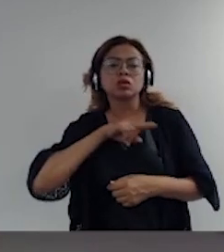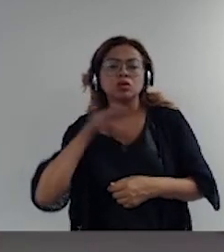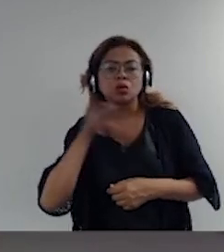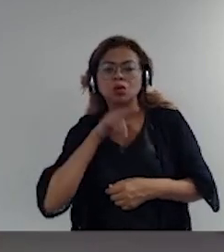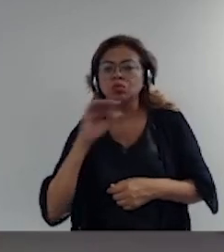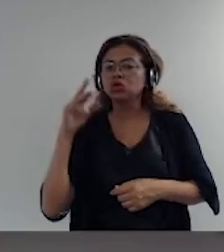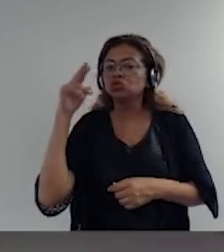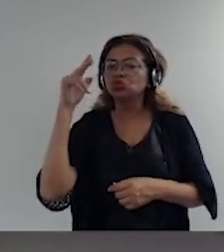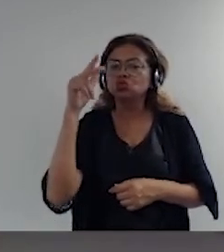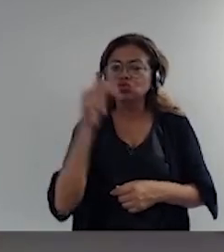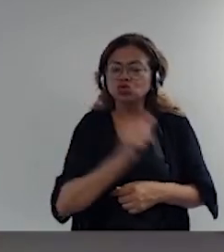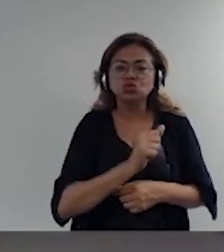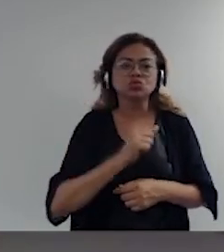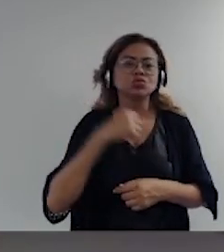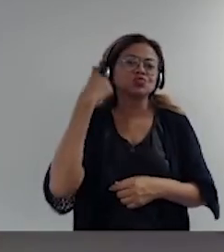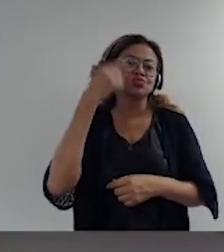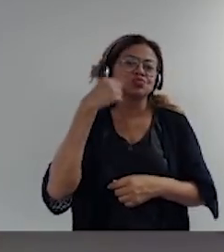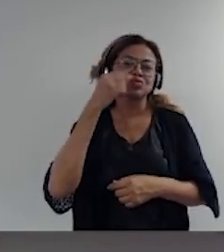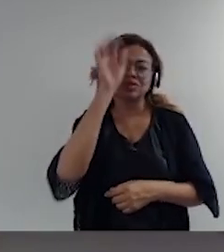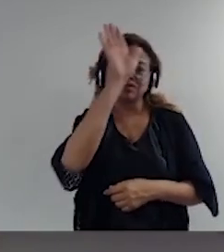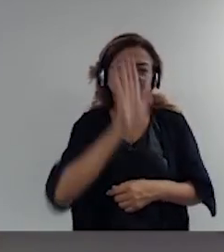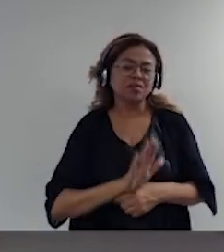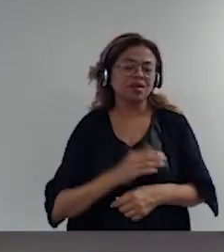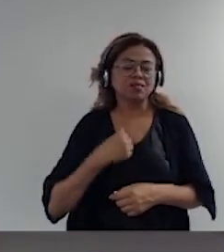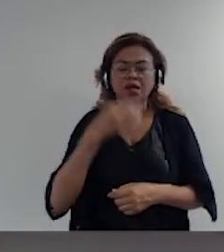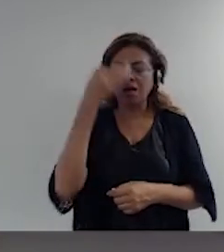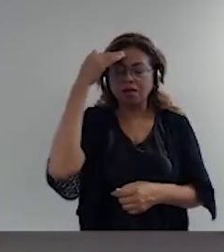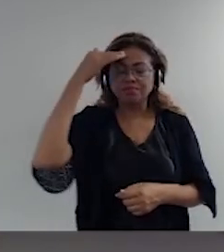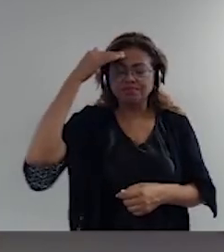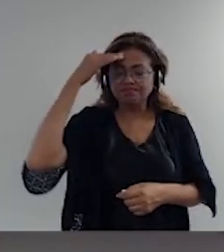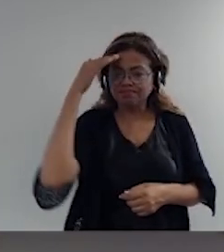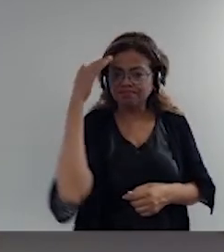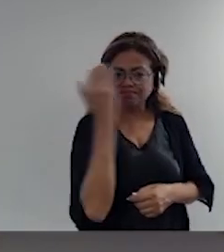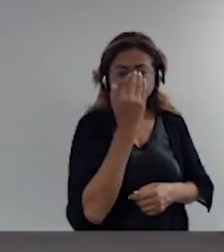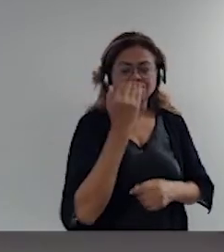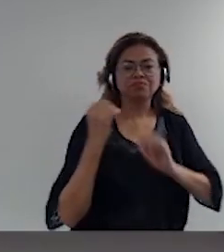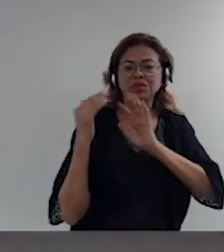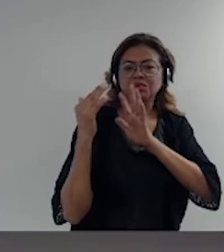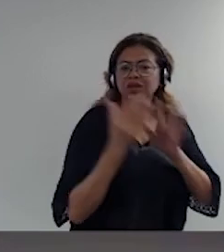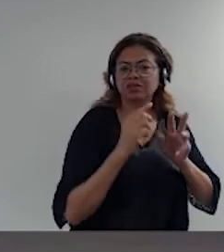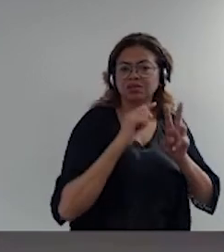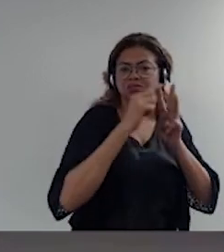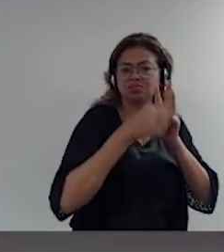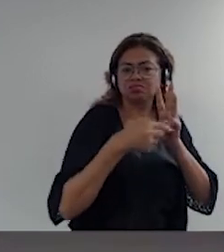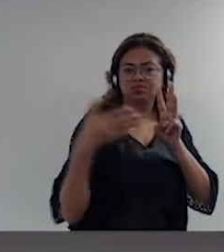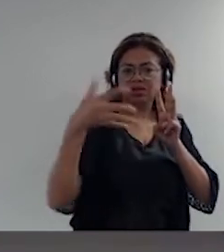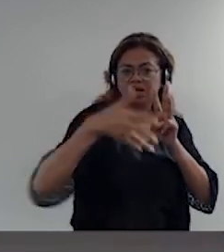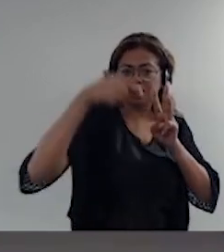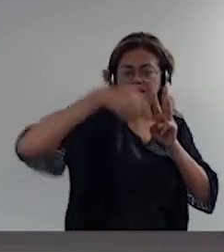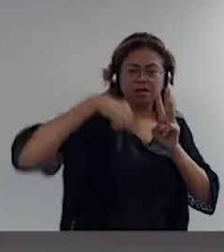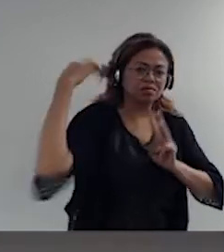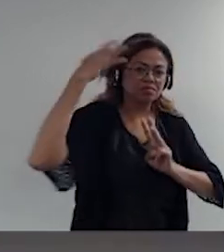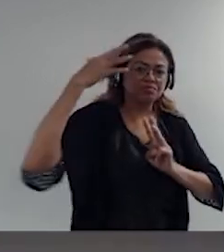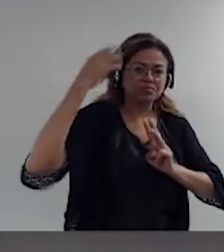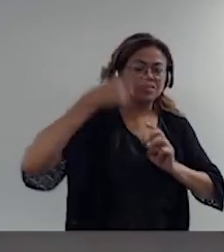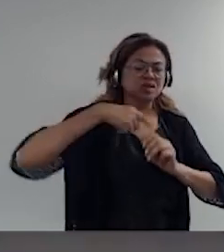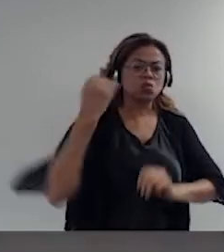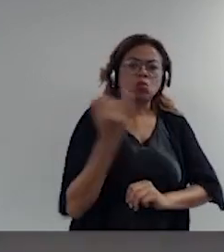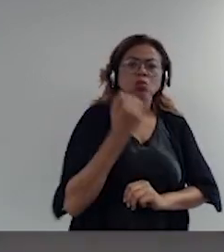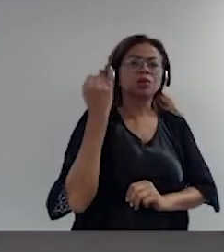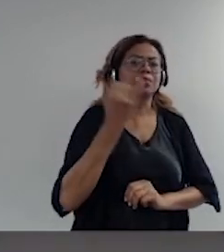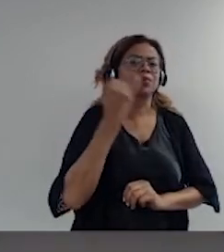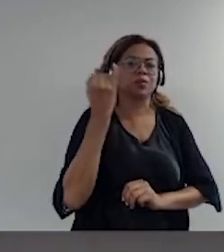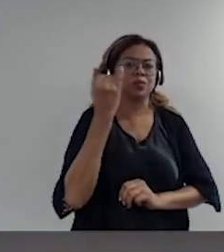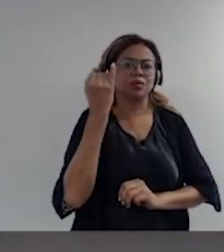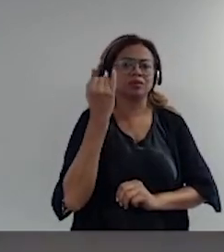de toda a advocacia brasileira, quero agradecer pela participação dos senhores aqui. Foi muito